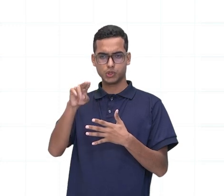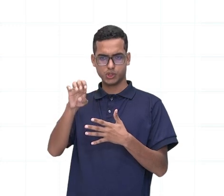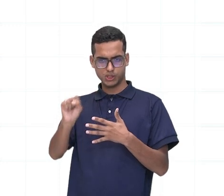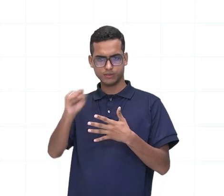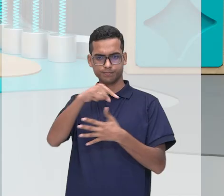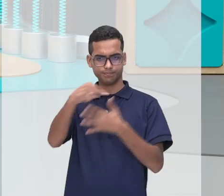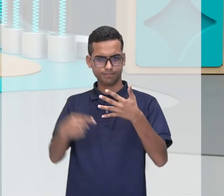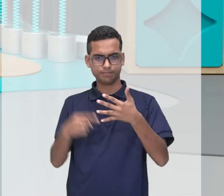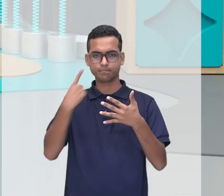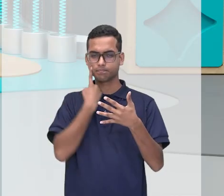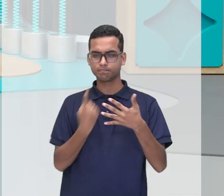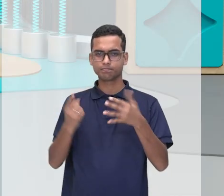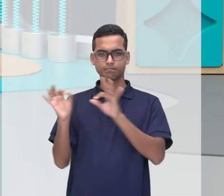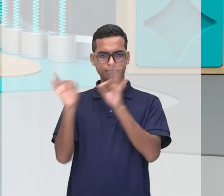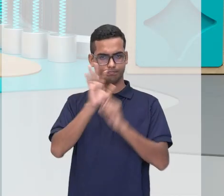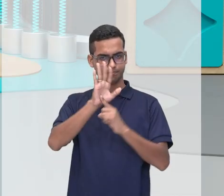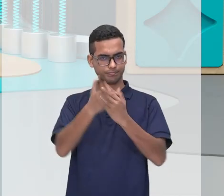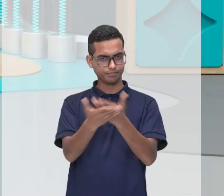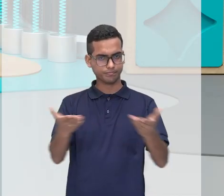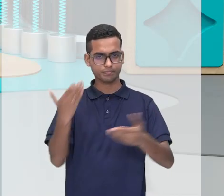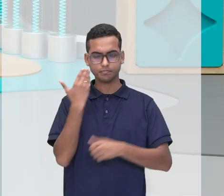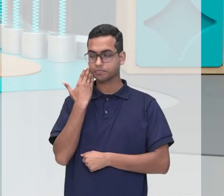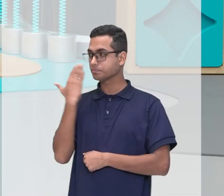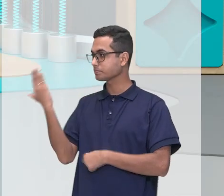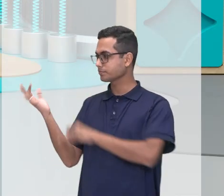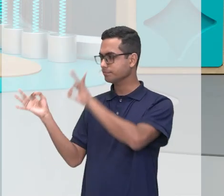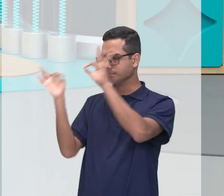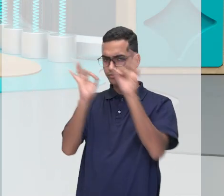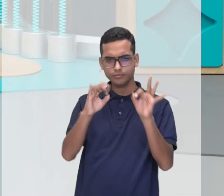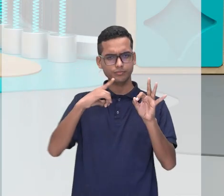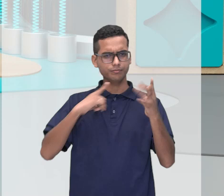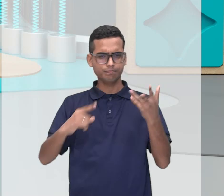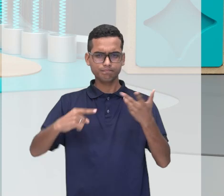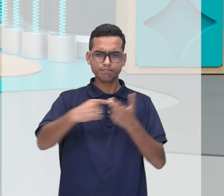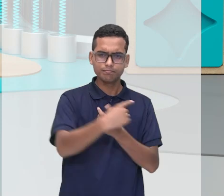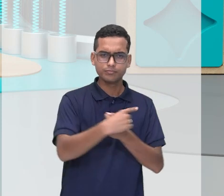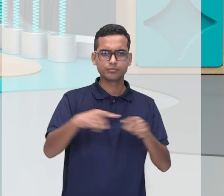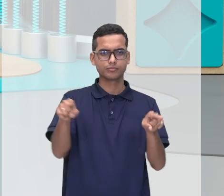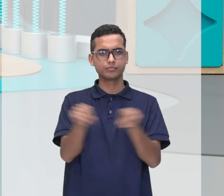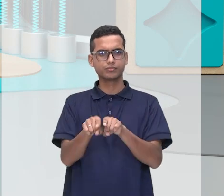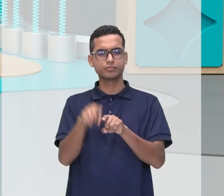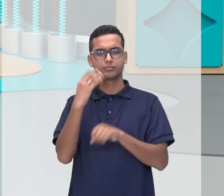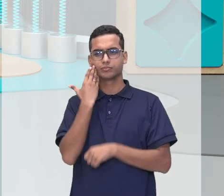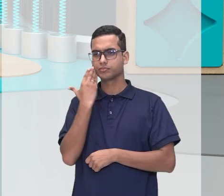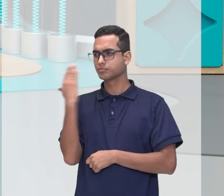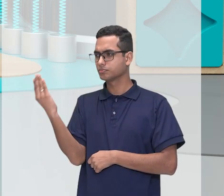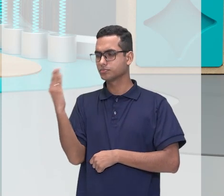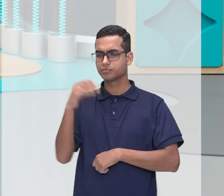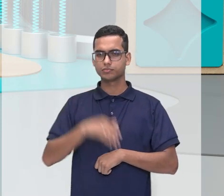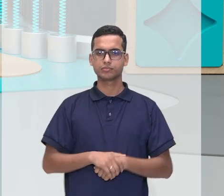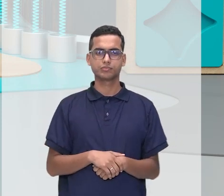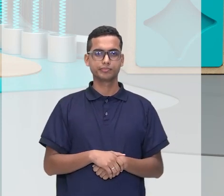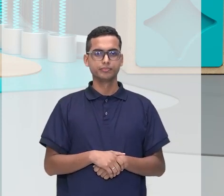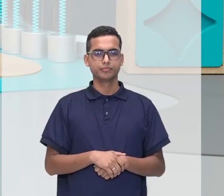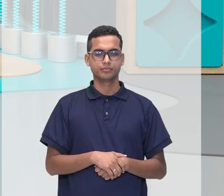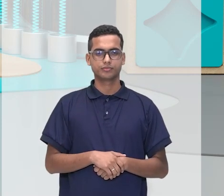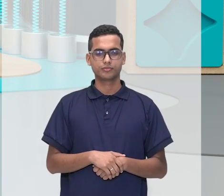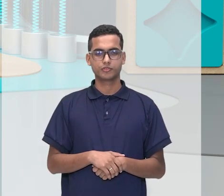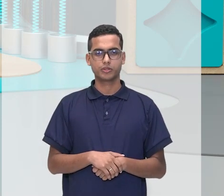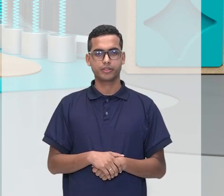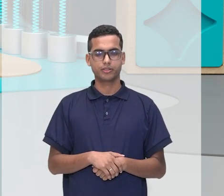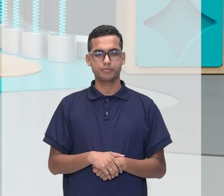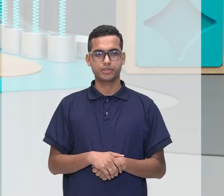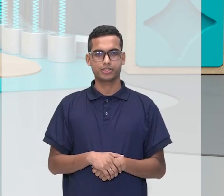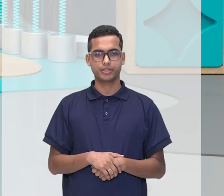instrumentos musicais. Aqui estão vários instrumentos, então a gente vai definir aqui esses instrumentos.